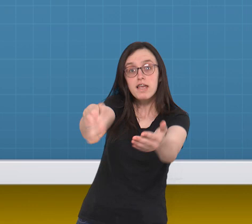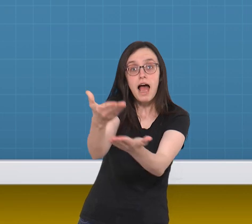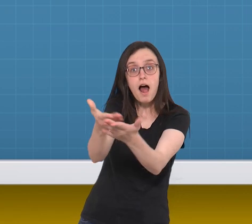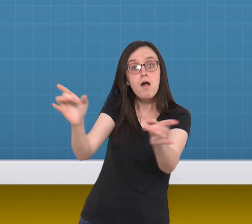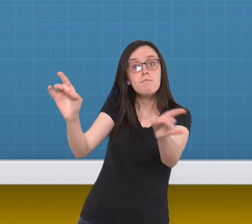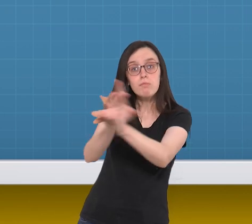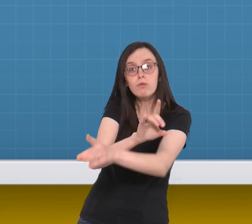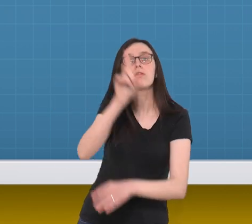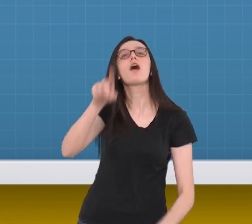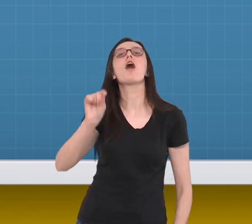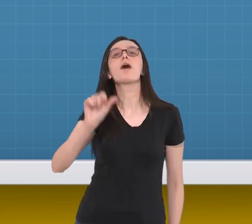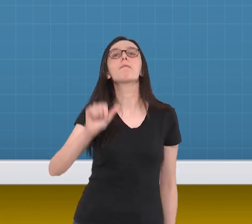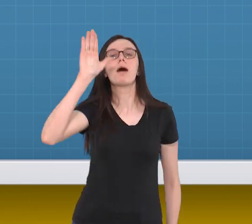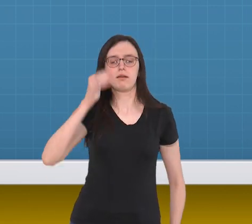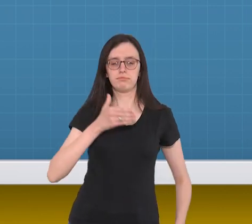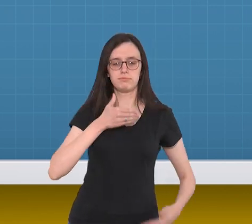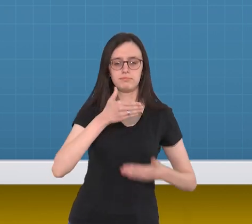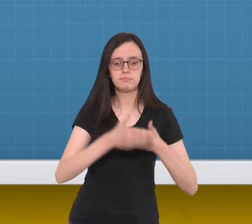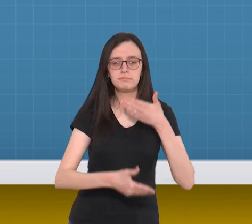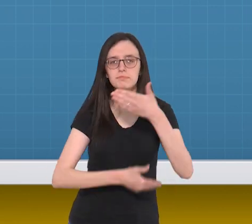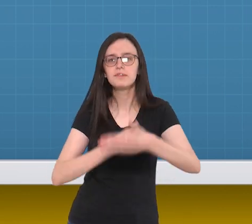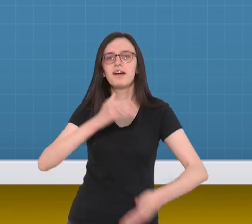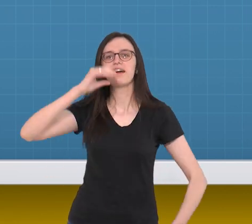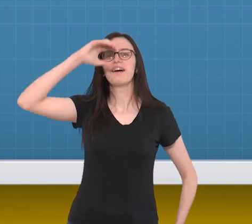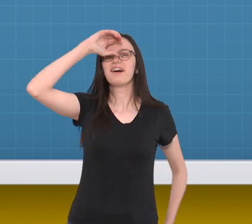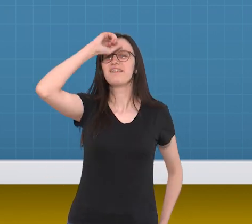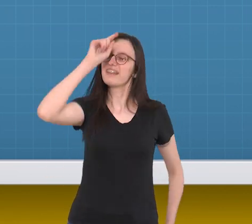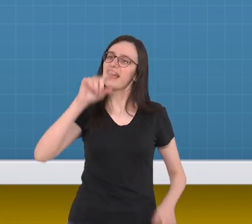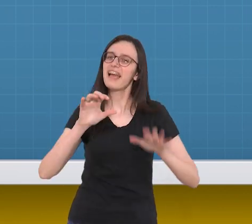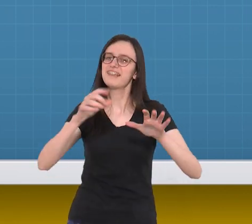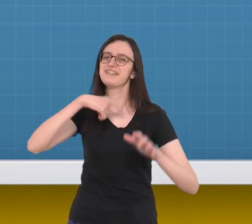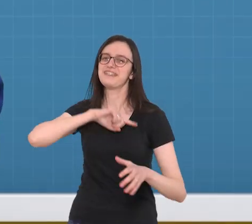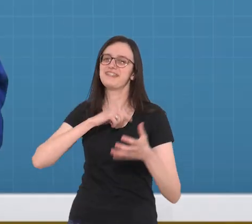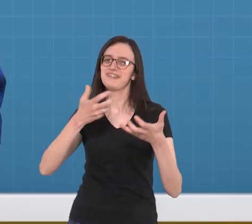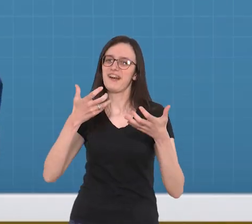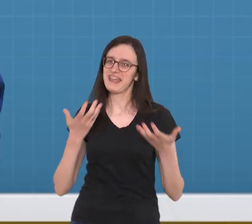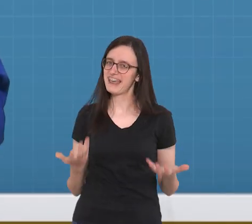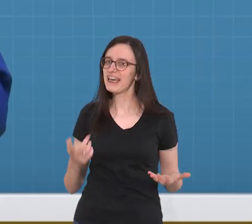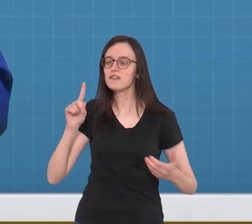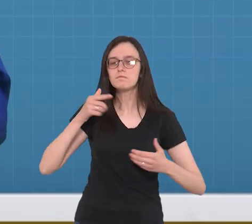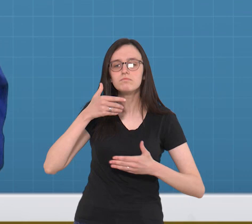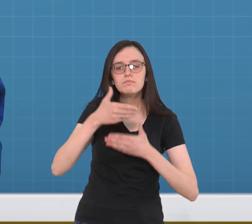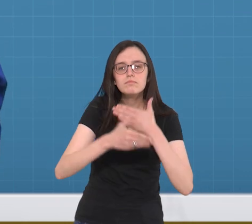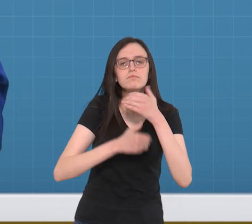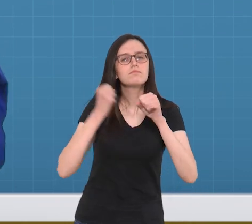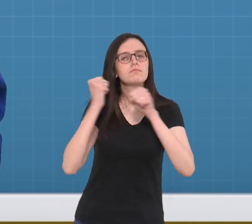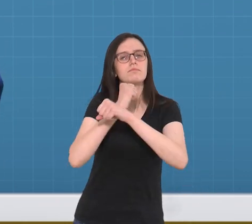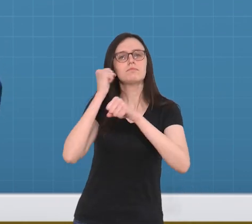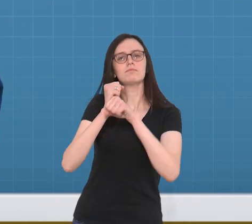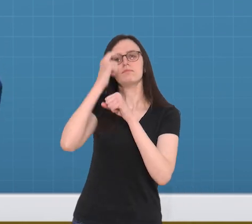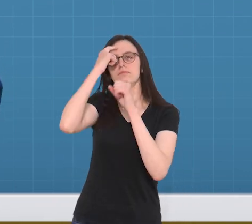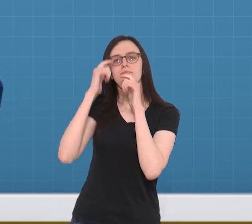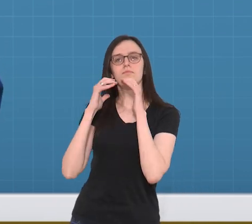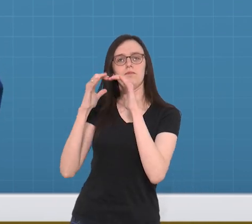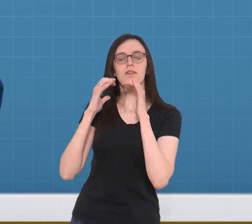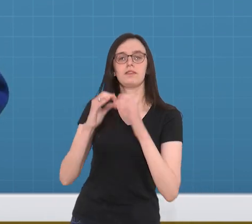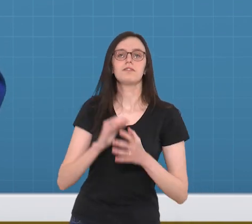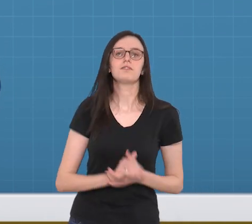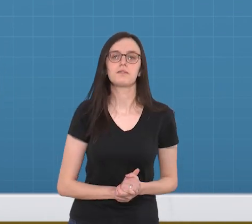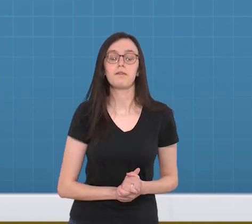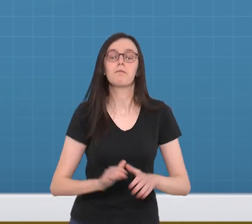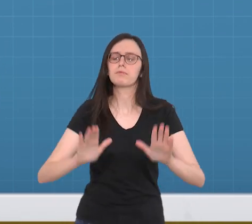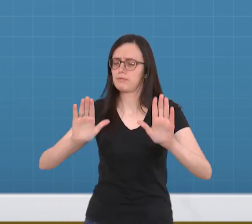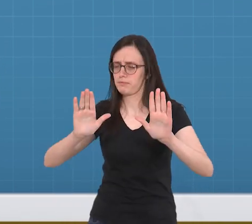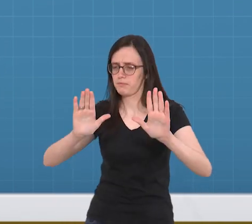nossa aula com mais um processo construído, que é isso que nós queremos, o processo de construção do raciocínio lógico.